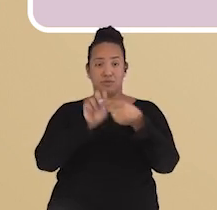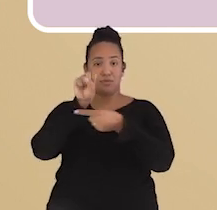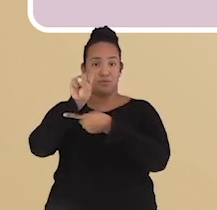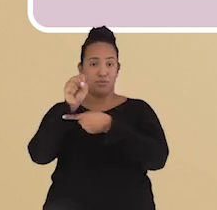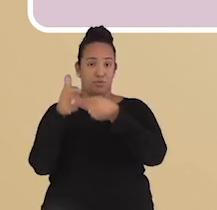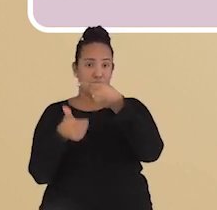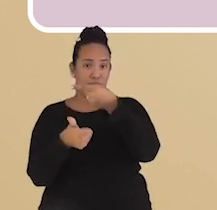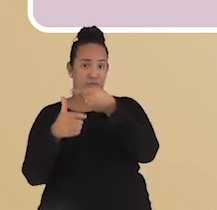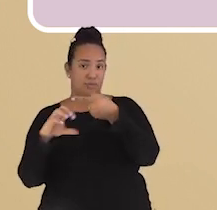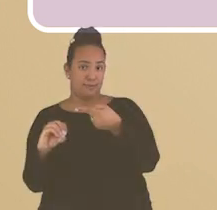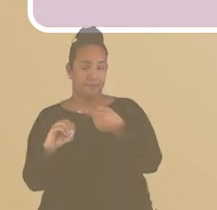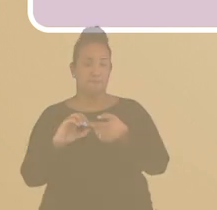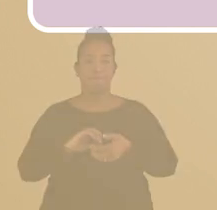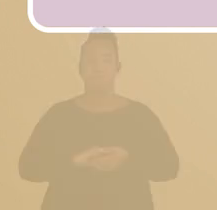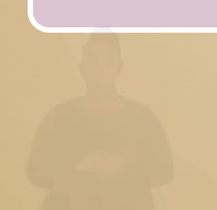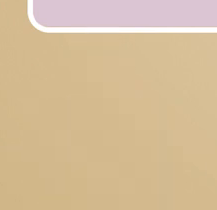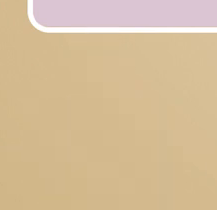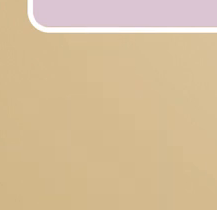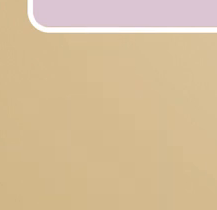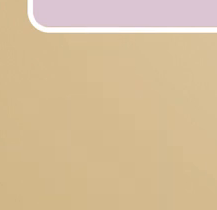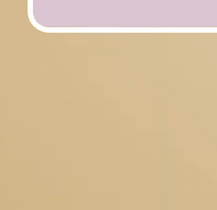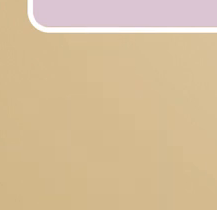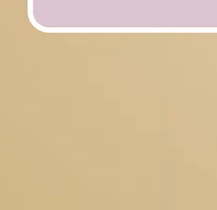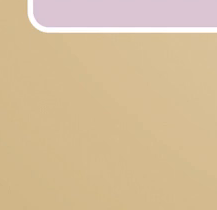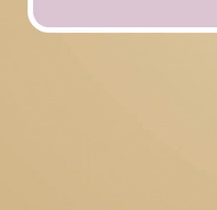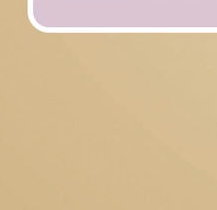e 8/10.